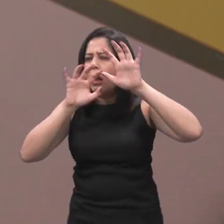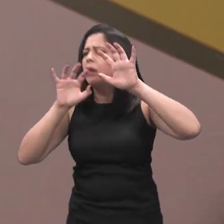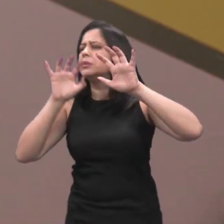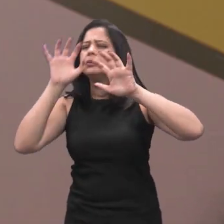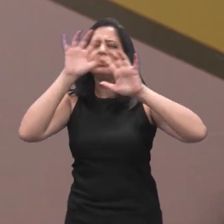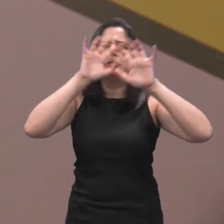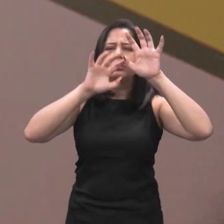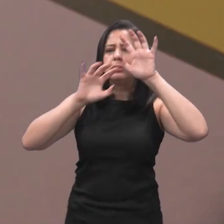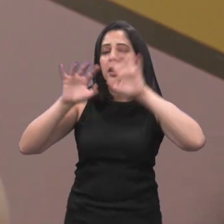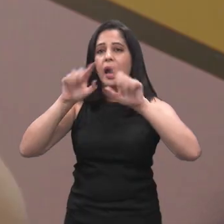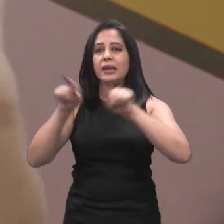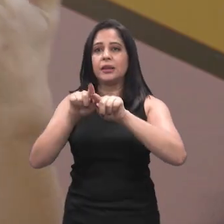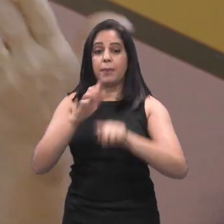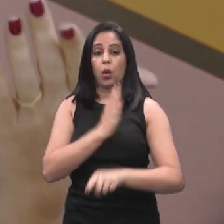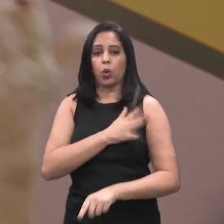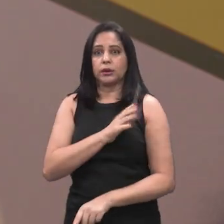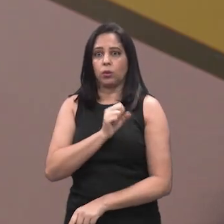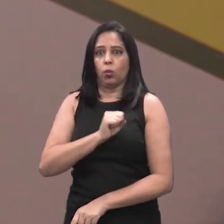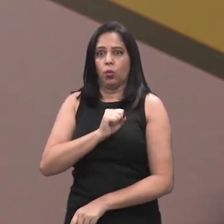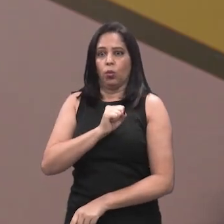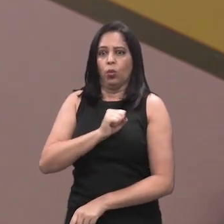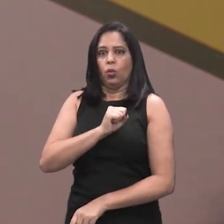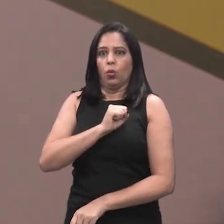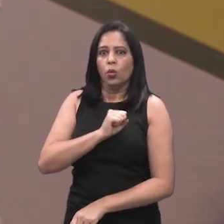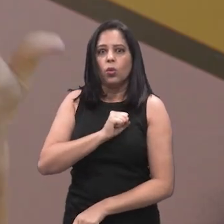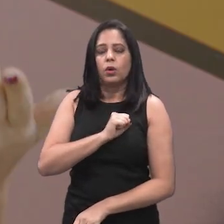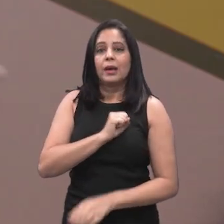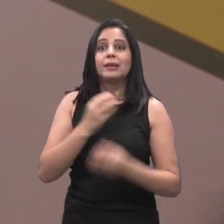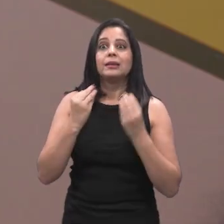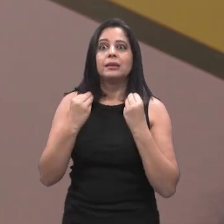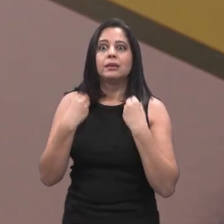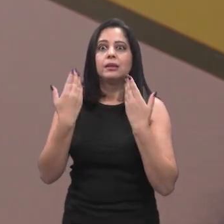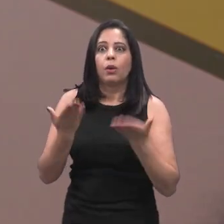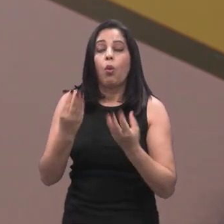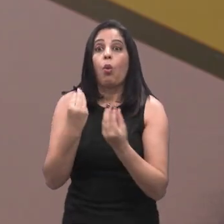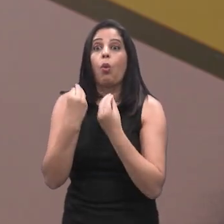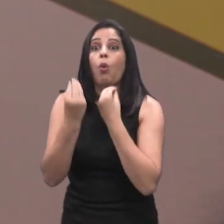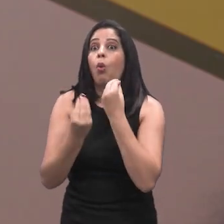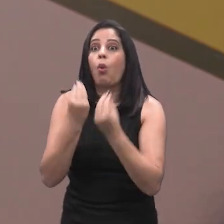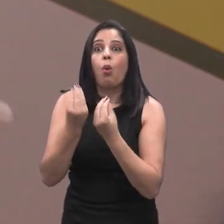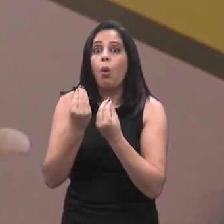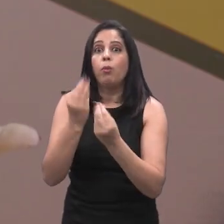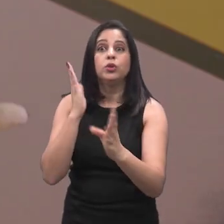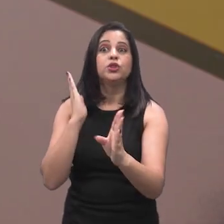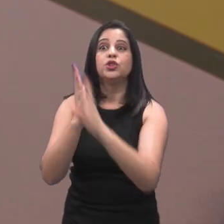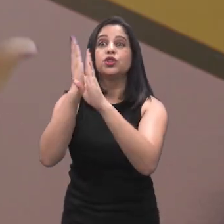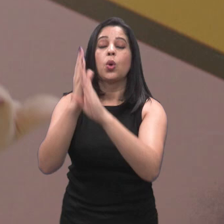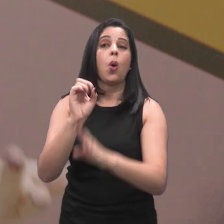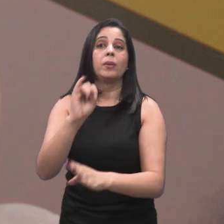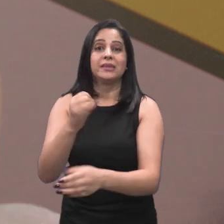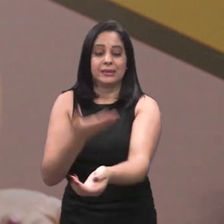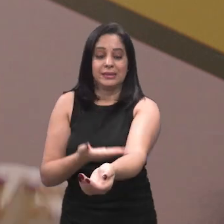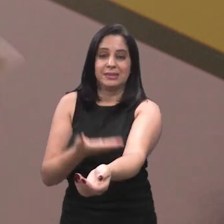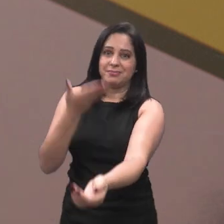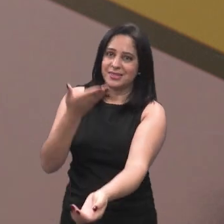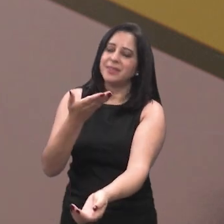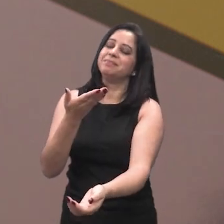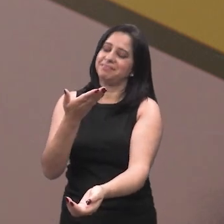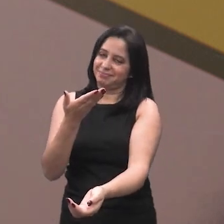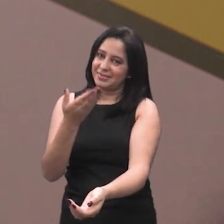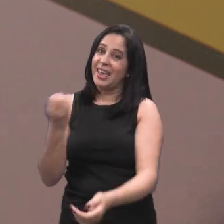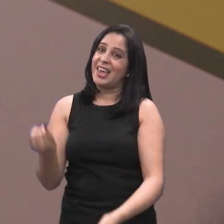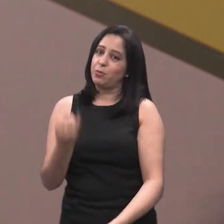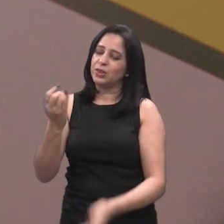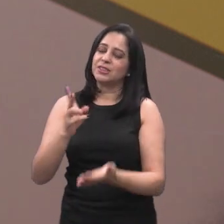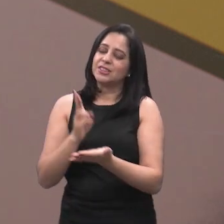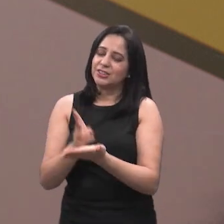gente descobre se a gente está com pressão alta ou não? Essa é a importância do acompanhamento médico periódico. Pelo